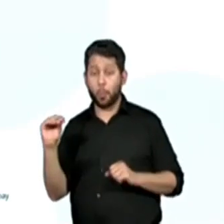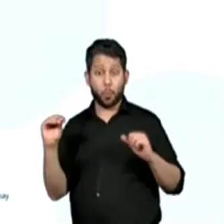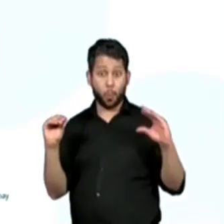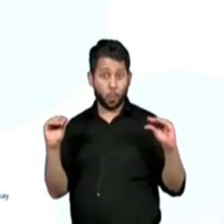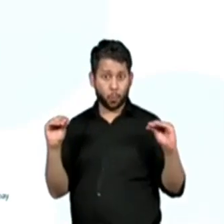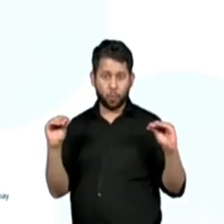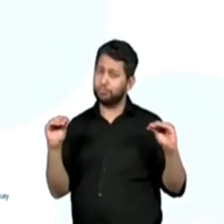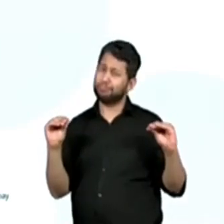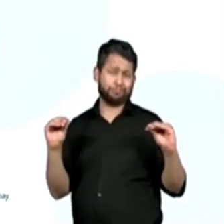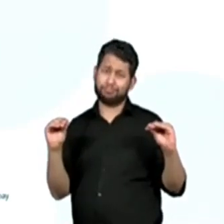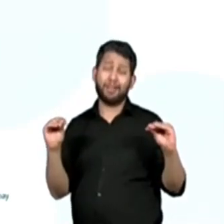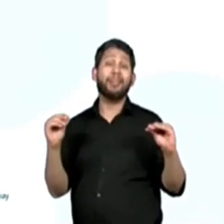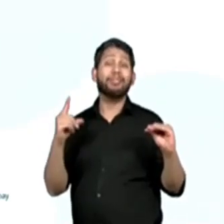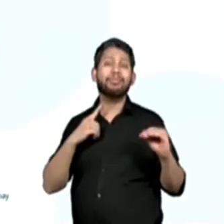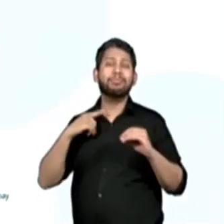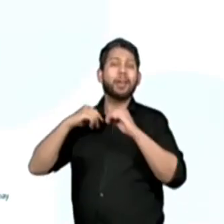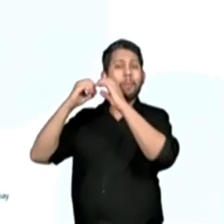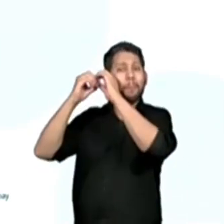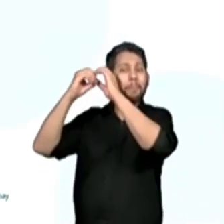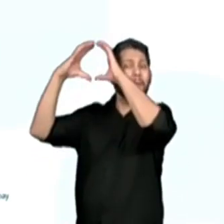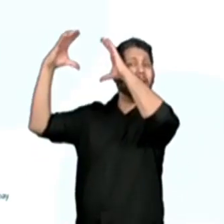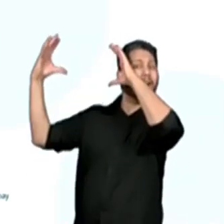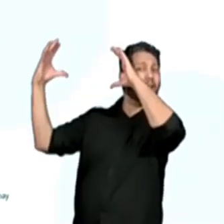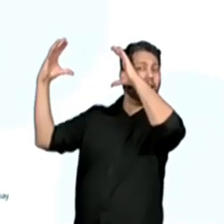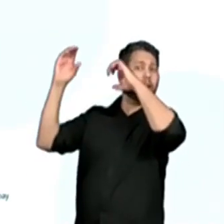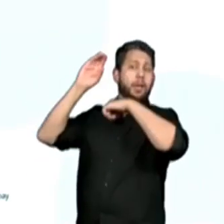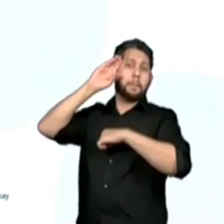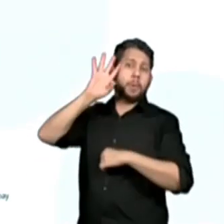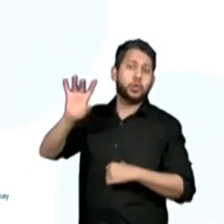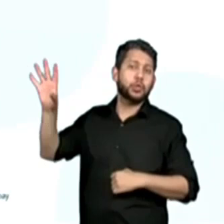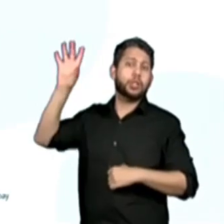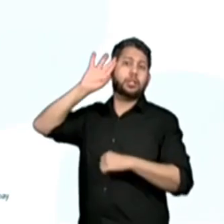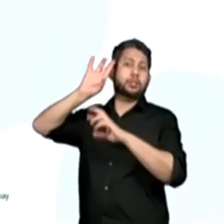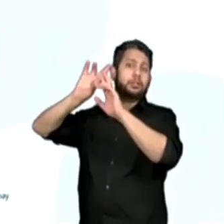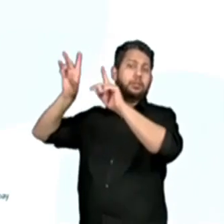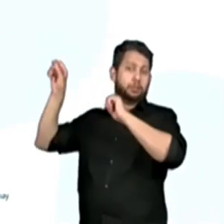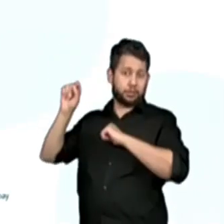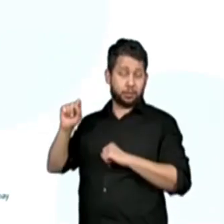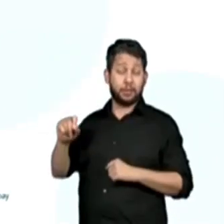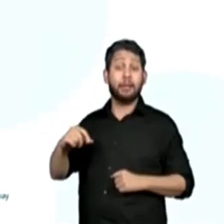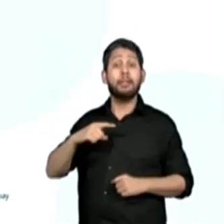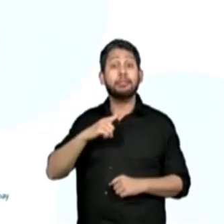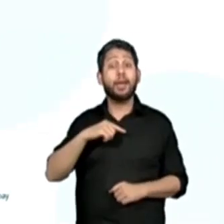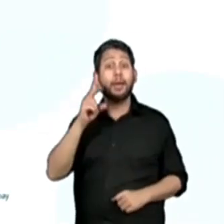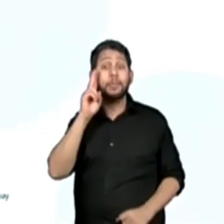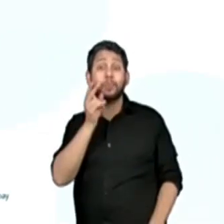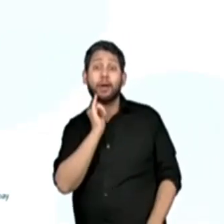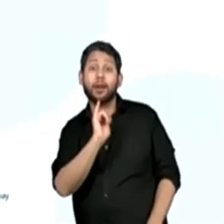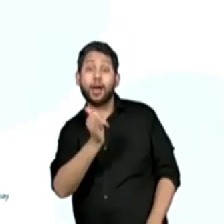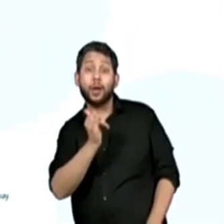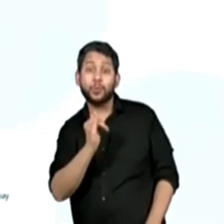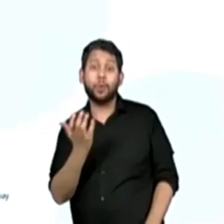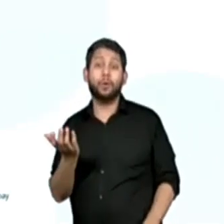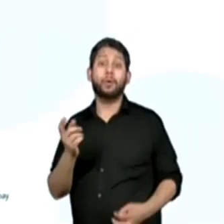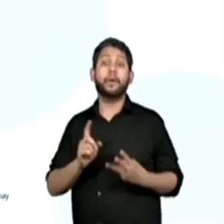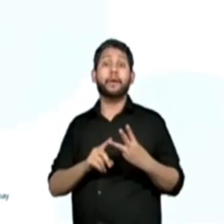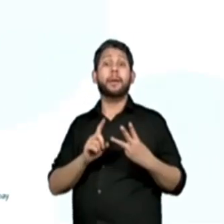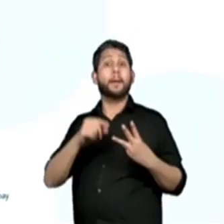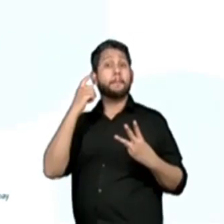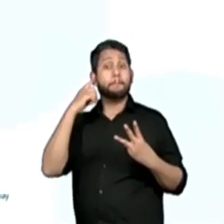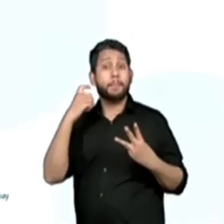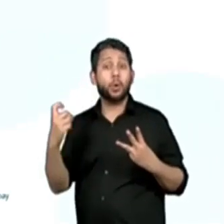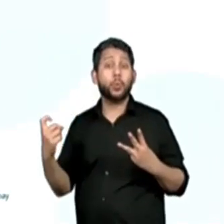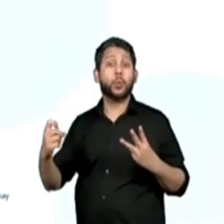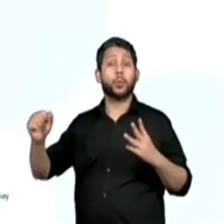balões, a fala do narrador que se destaca fora de balões, ou ainda